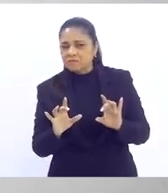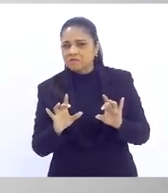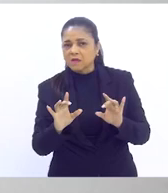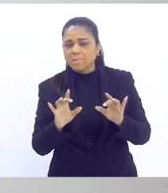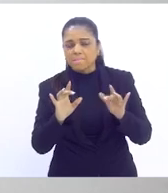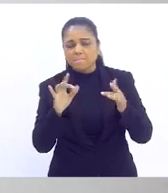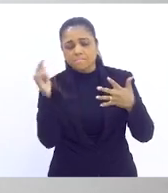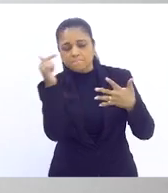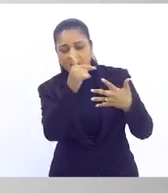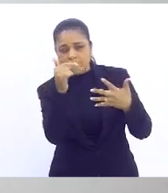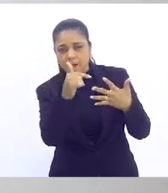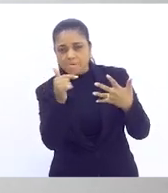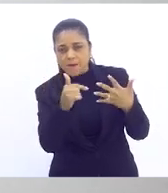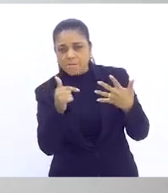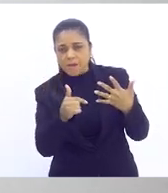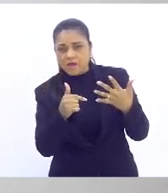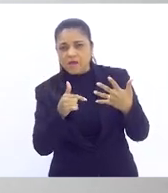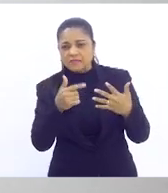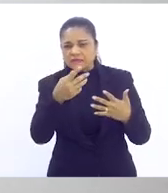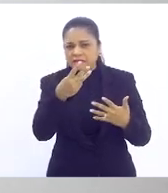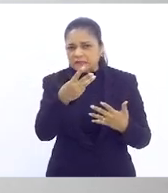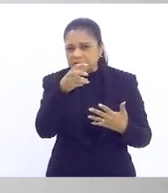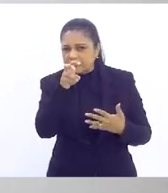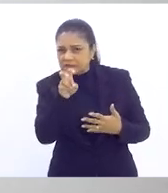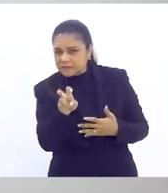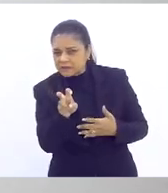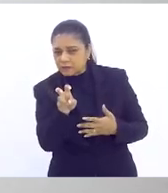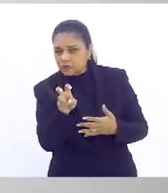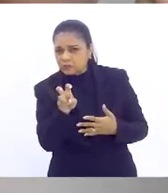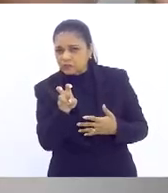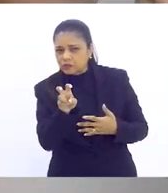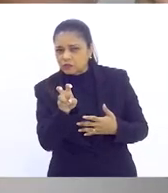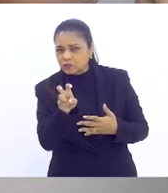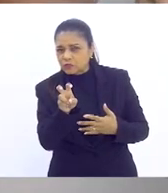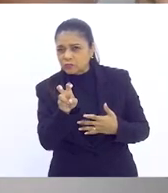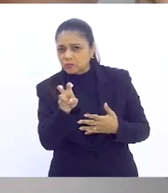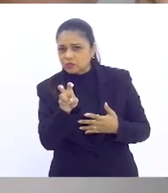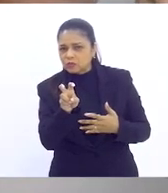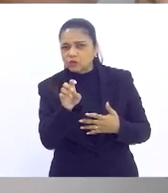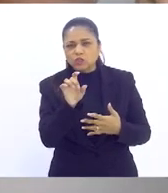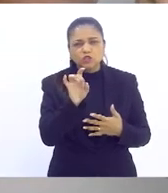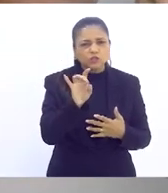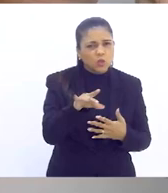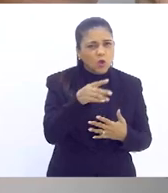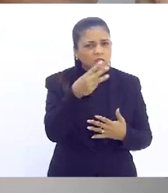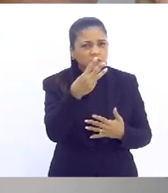chegou um número muito baixo 35 só 35